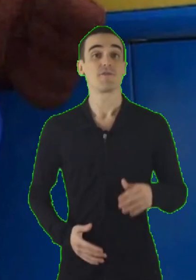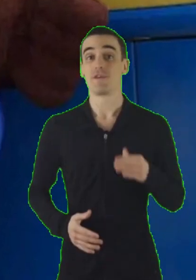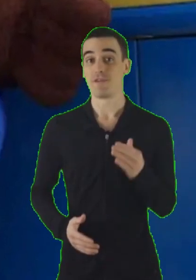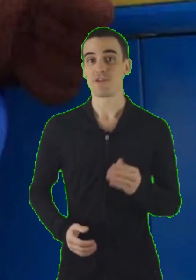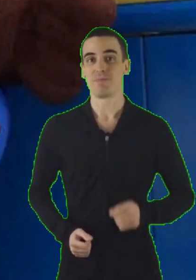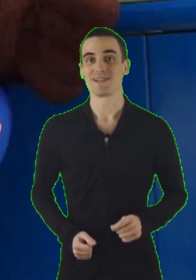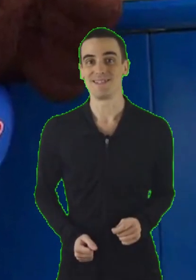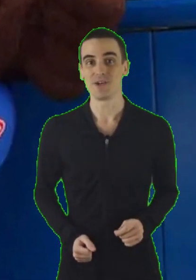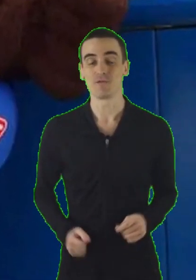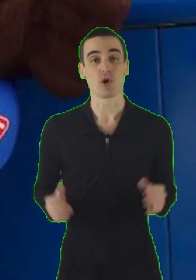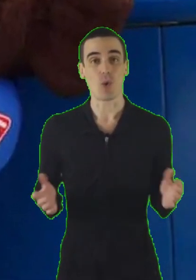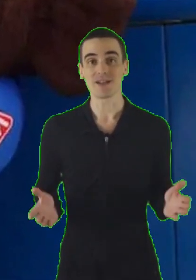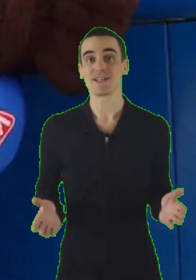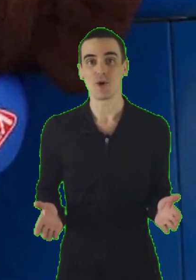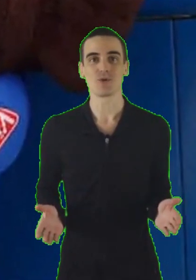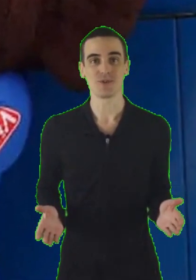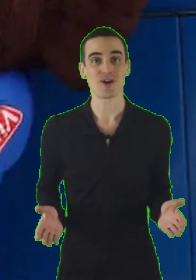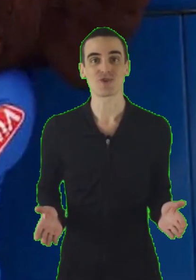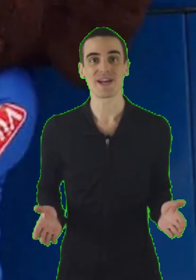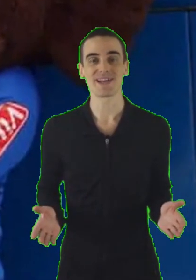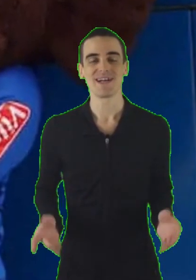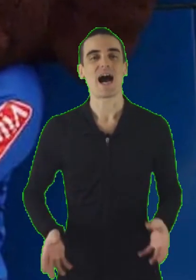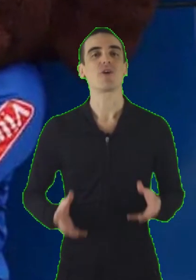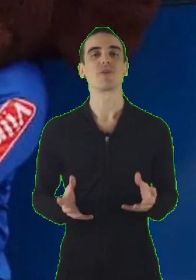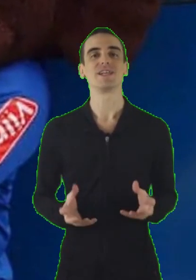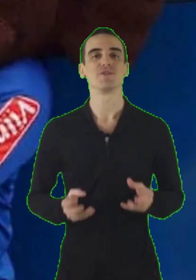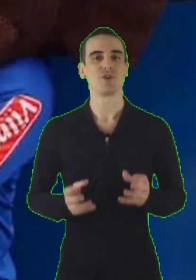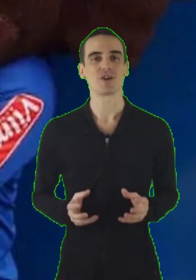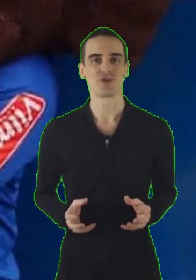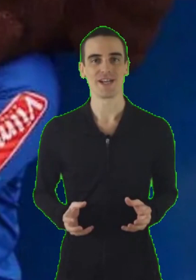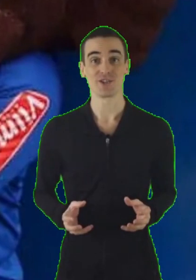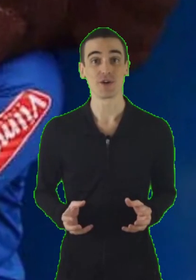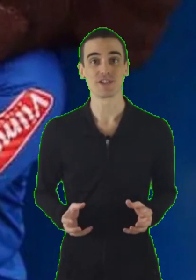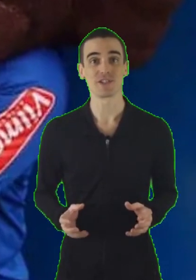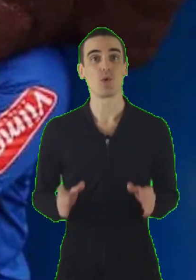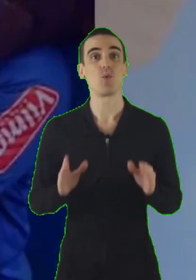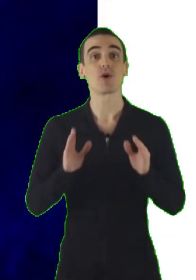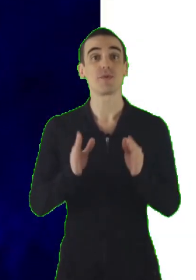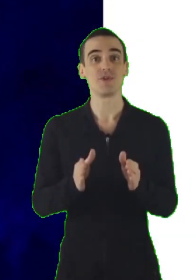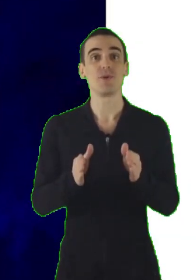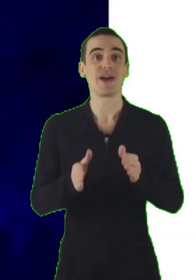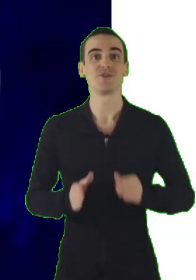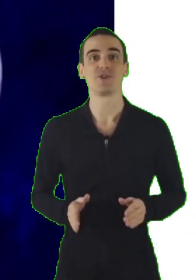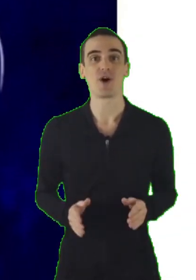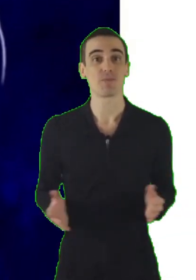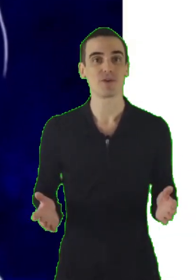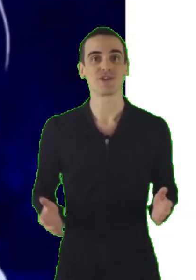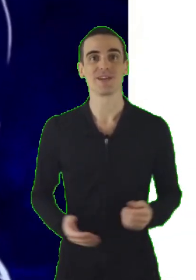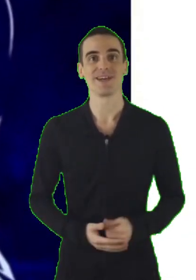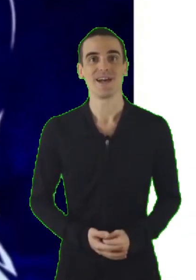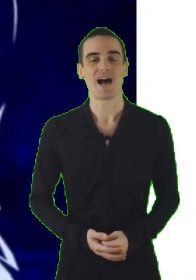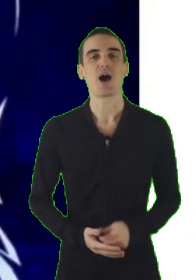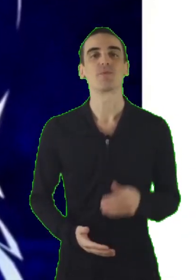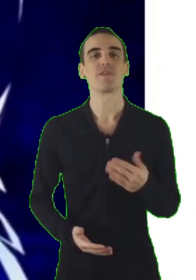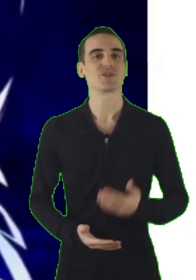de última hora Cruzeiro busca reforço nos Emirados Árabes veja mais fala torcedor do